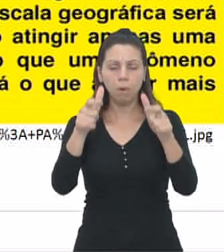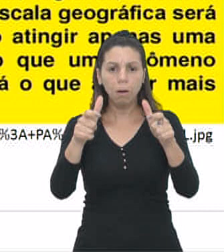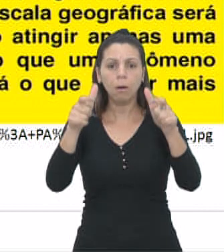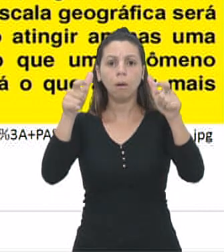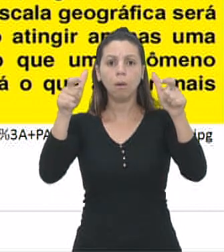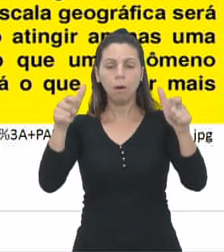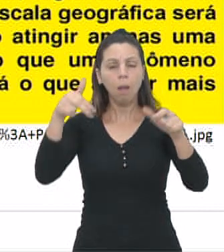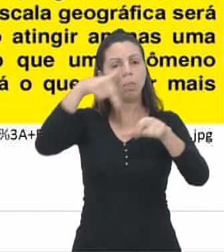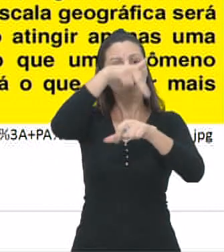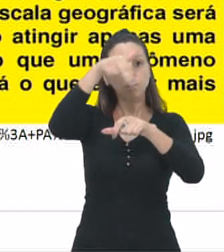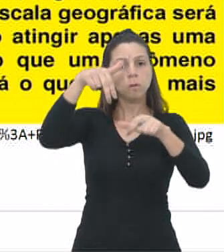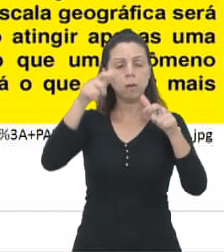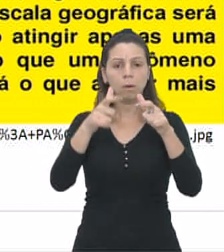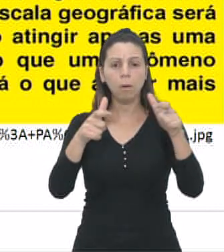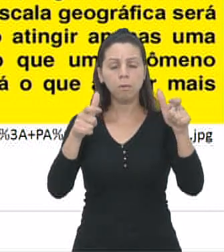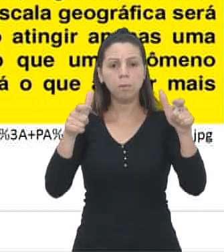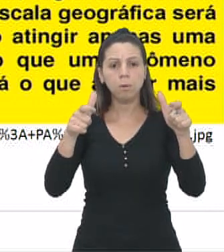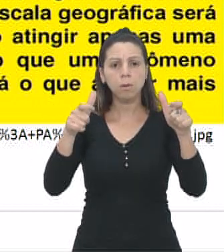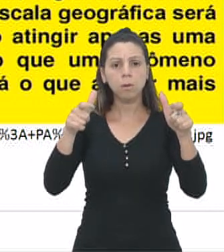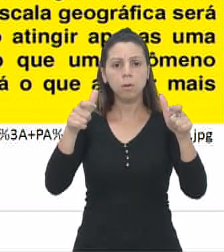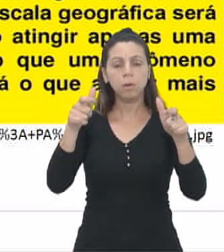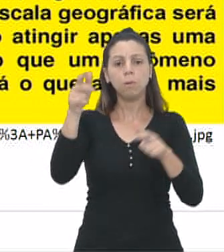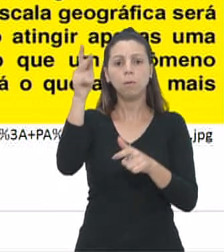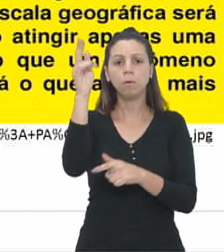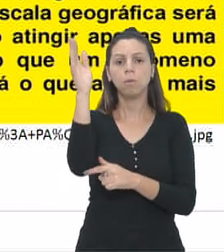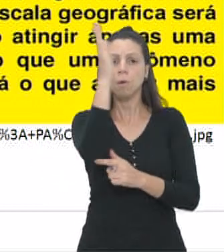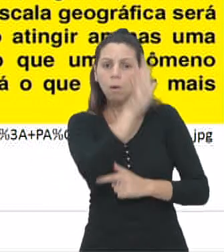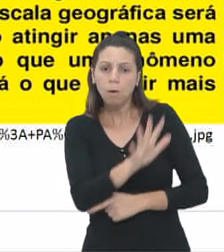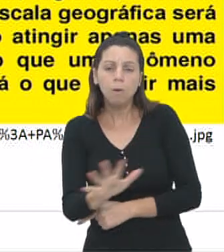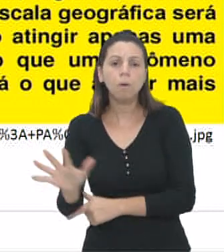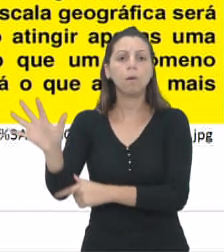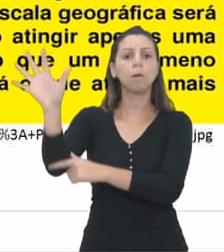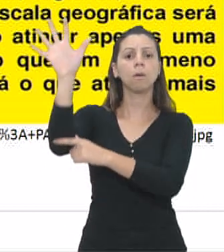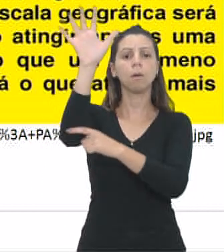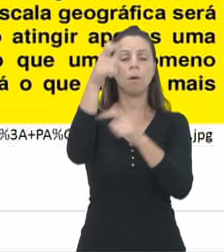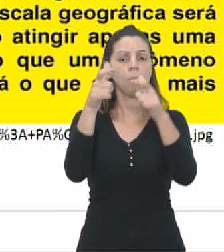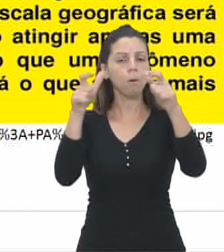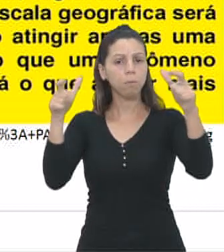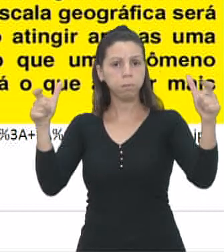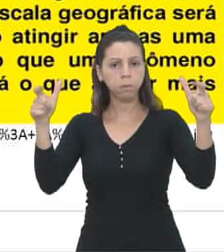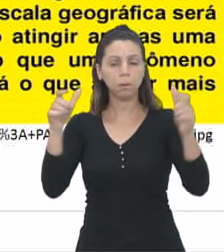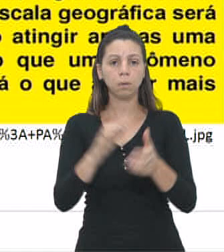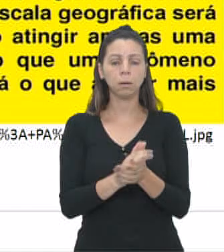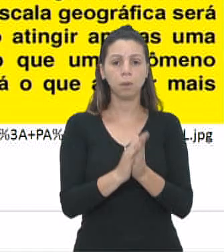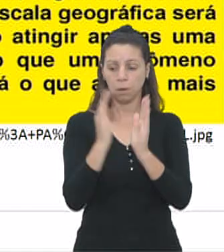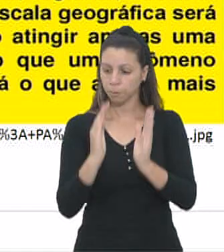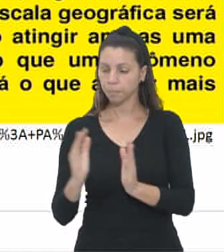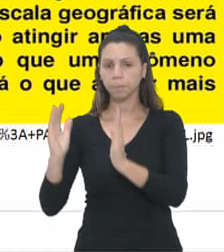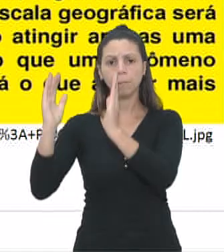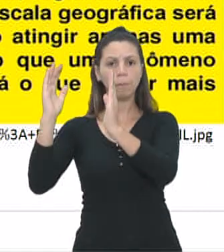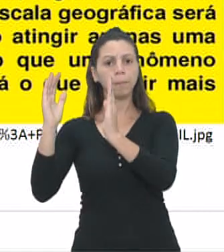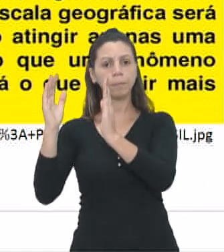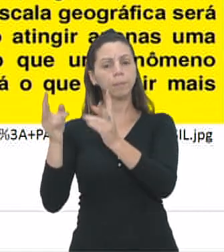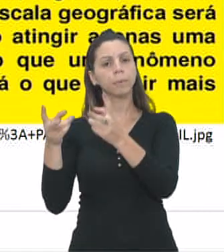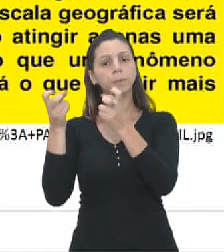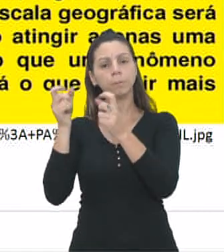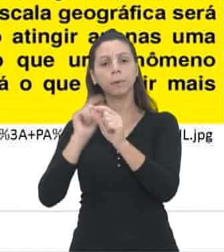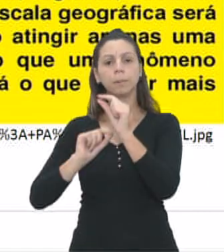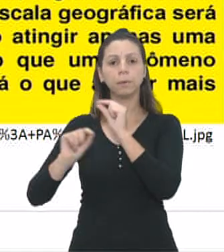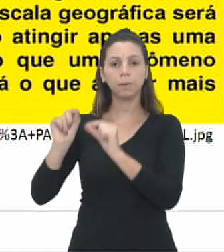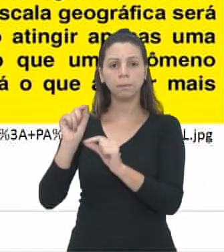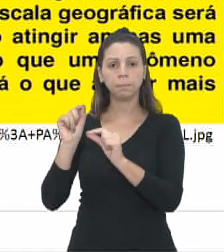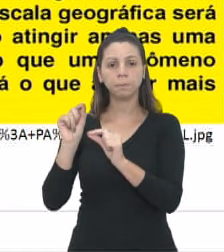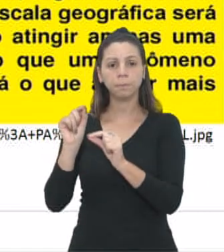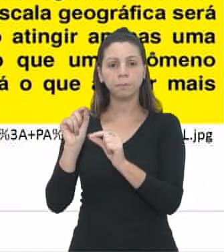círculo maior ainda e o global com um círculo ainda maior. E ao lado você vai perceber sempre a indicação de